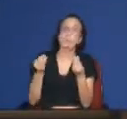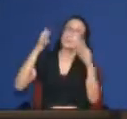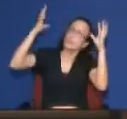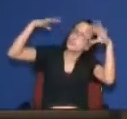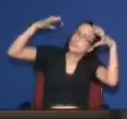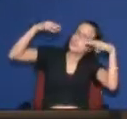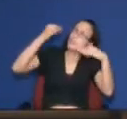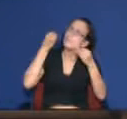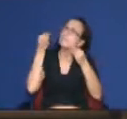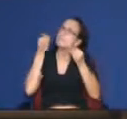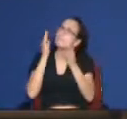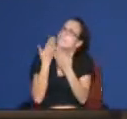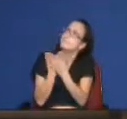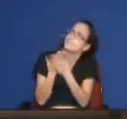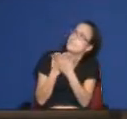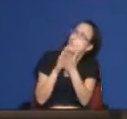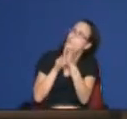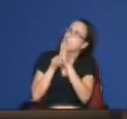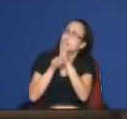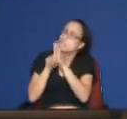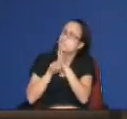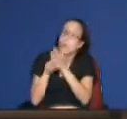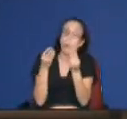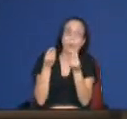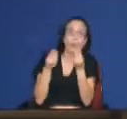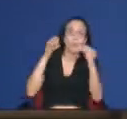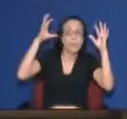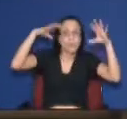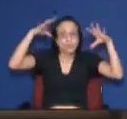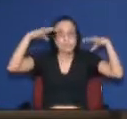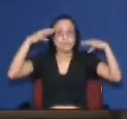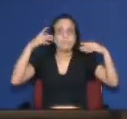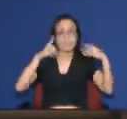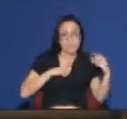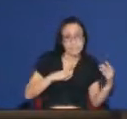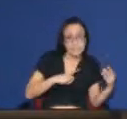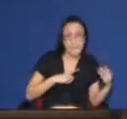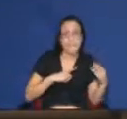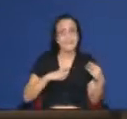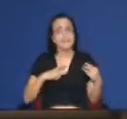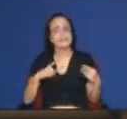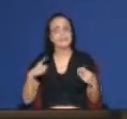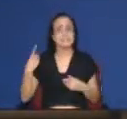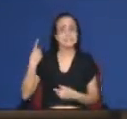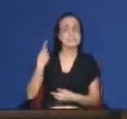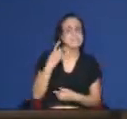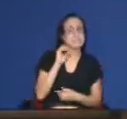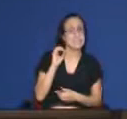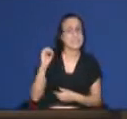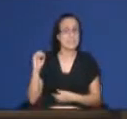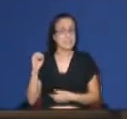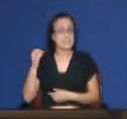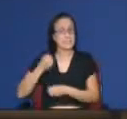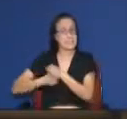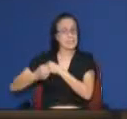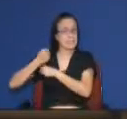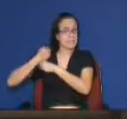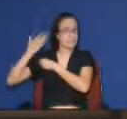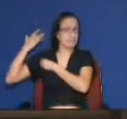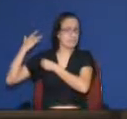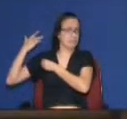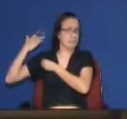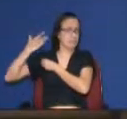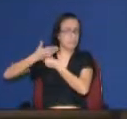se reportando a 100 anos atrás. A gente está estudando o regime de chuva em 100 anos, ver que evento é esse que a gente está vivendo esse